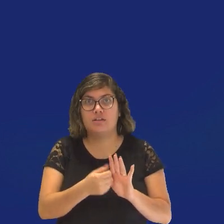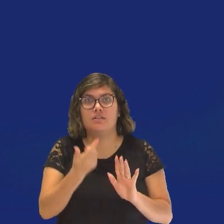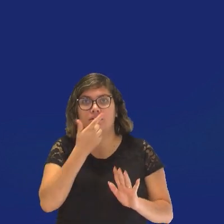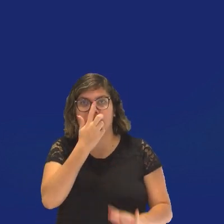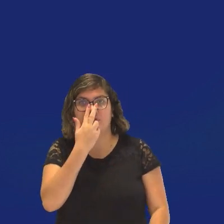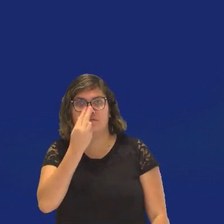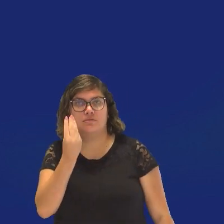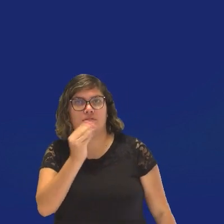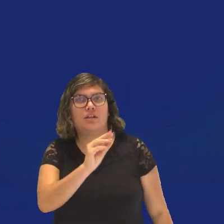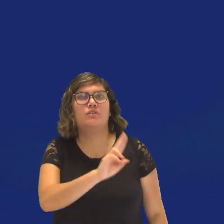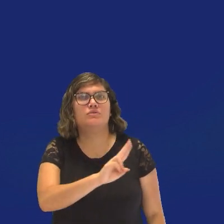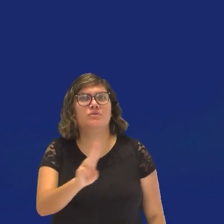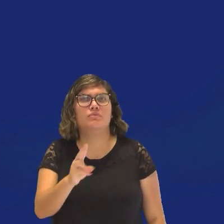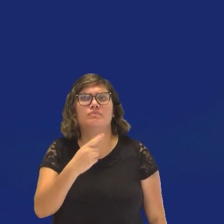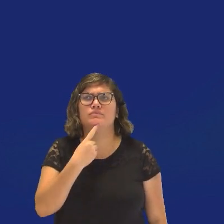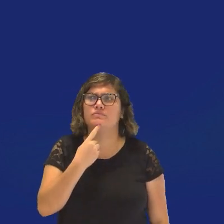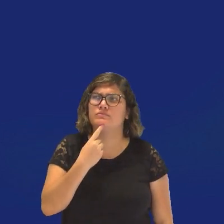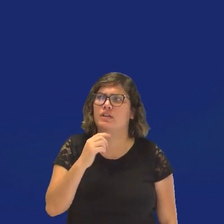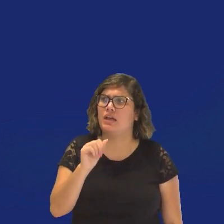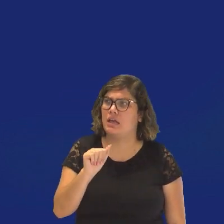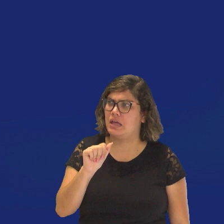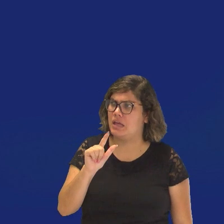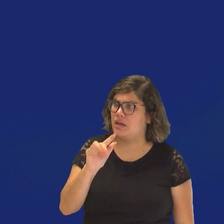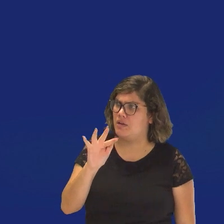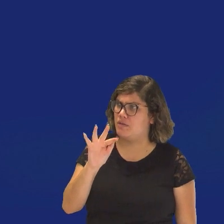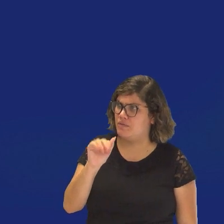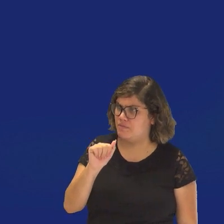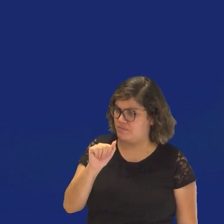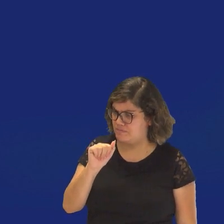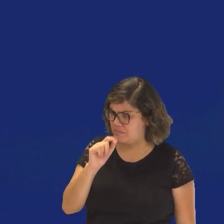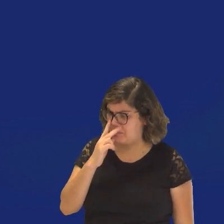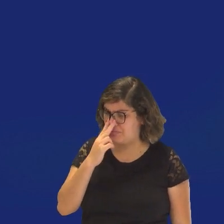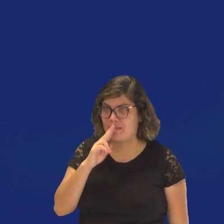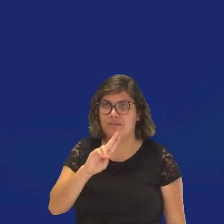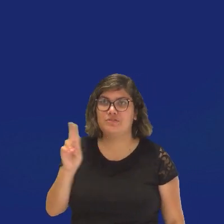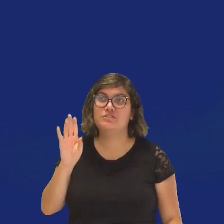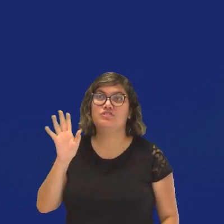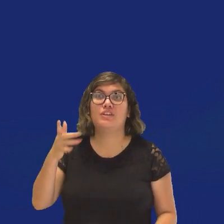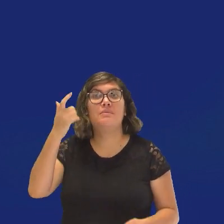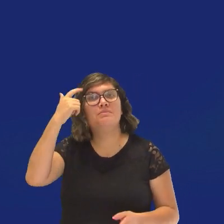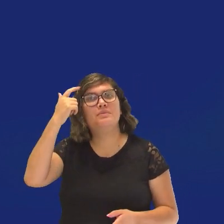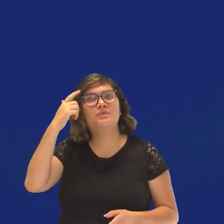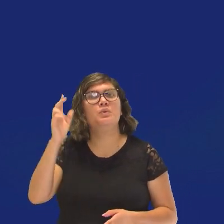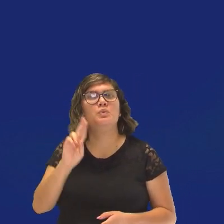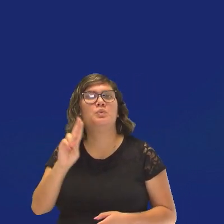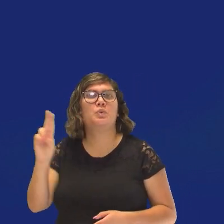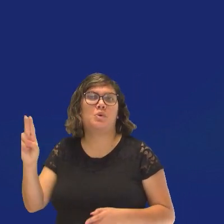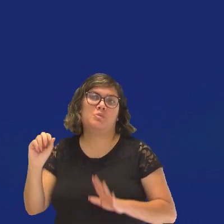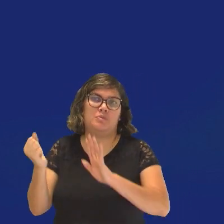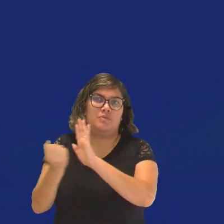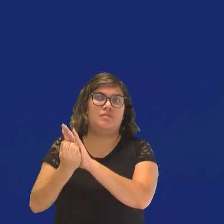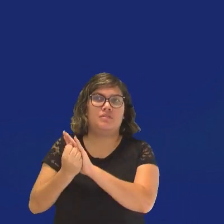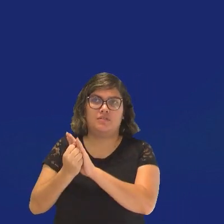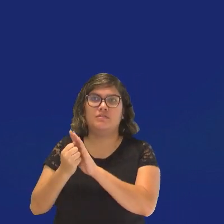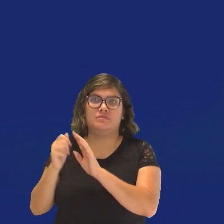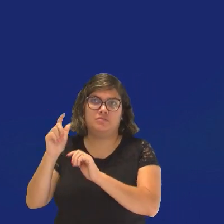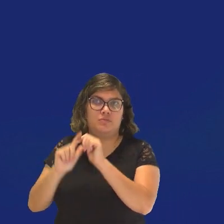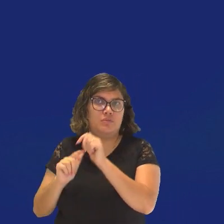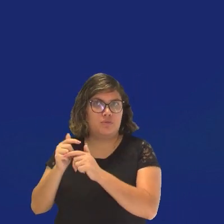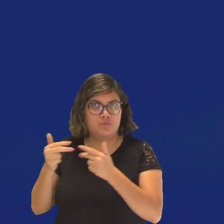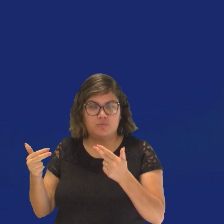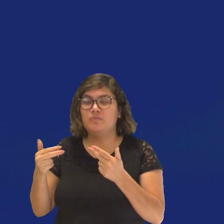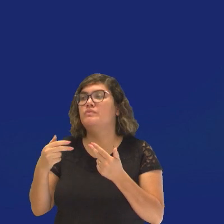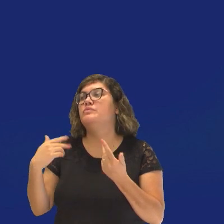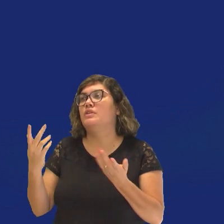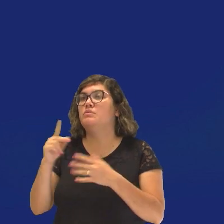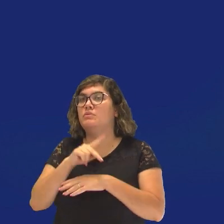se eu não me engano, é Alpha Flu, Flual, o pessoal já está pensando até no nome do produto, e o